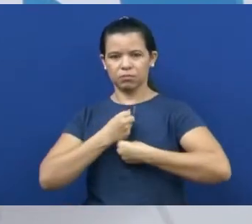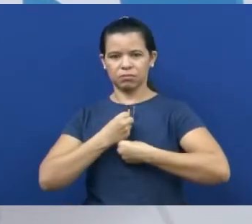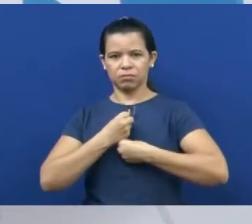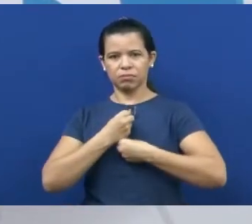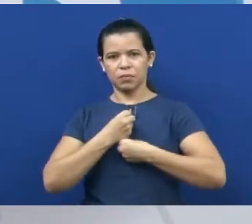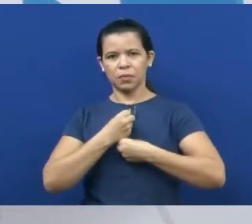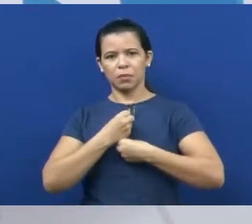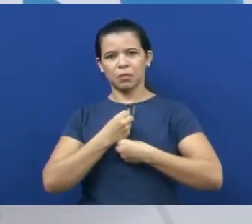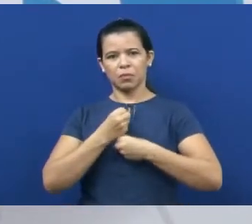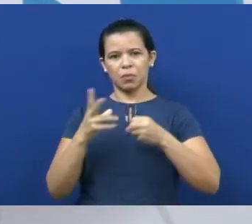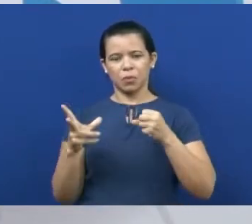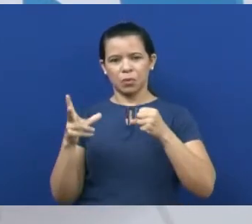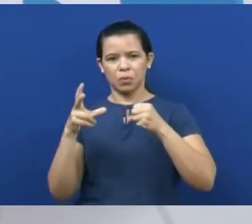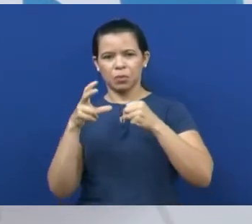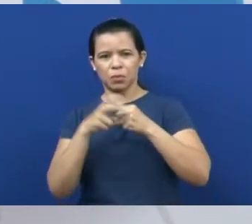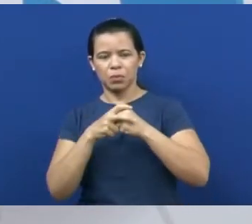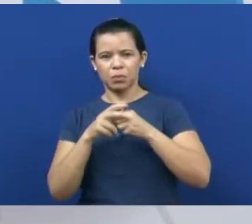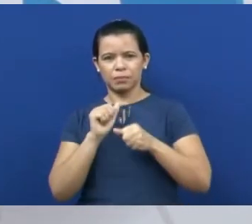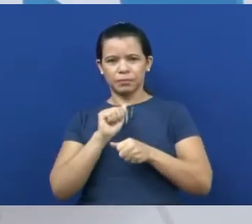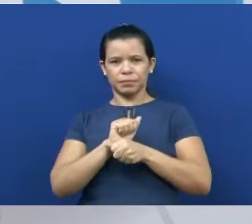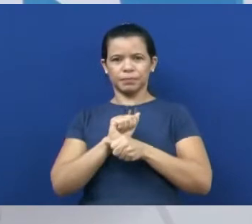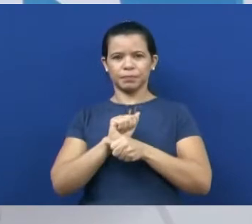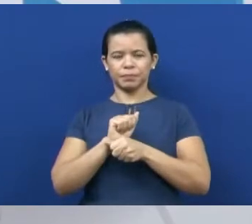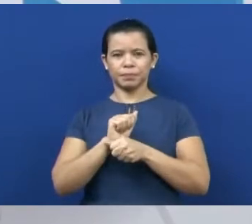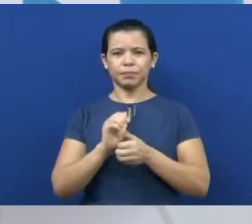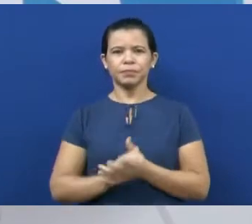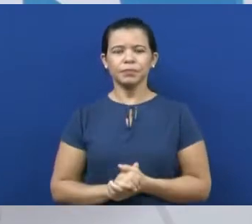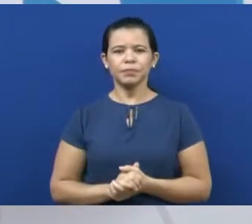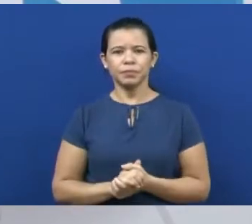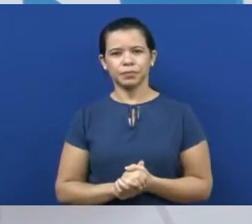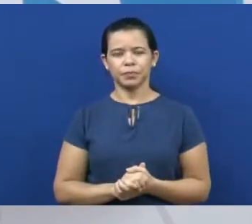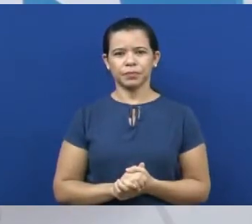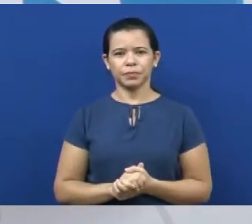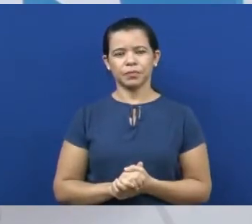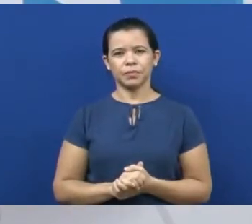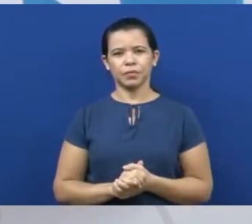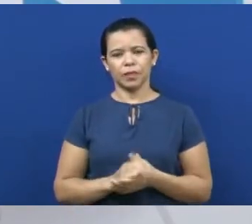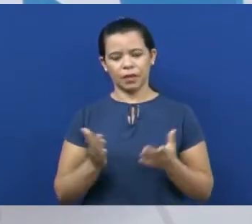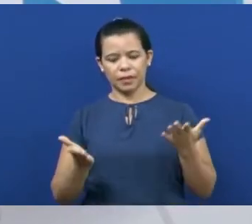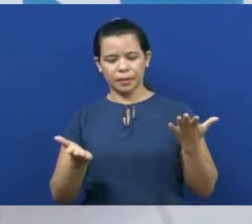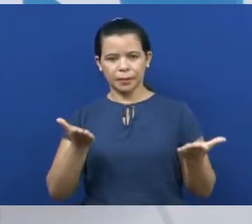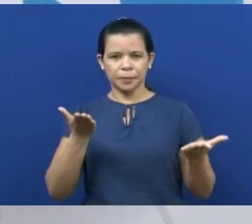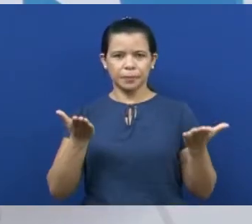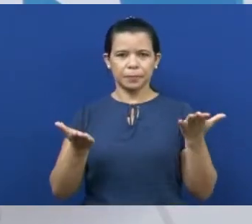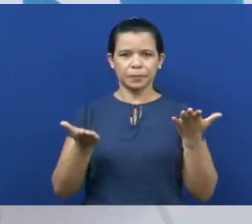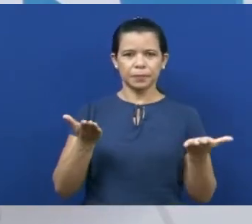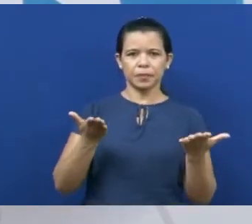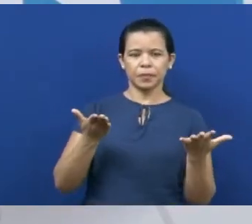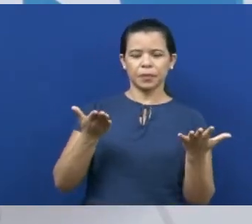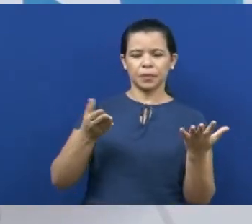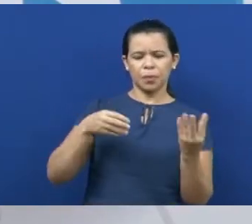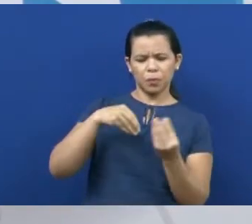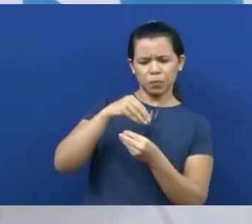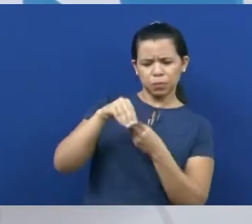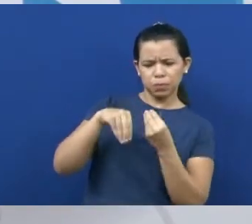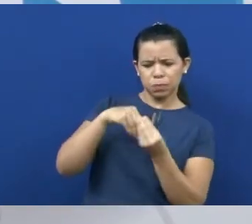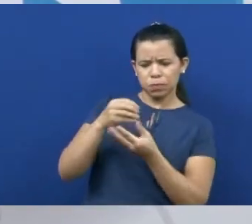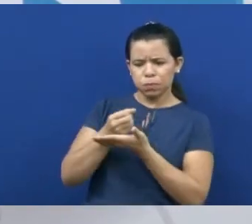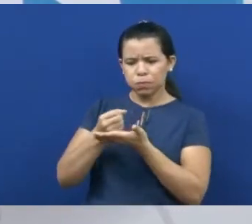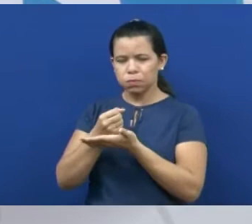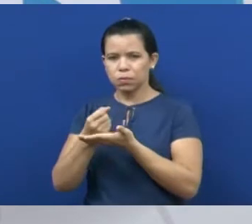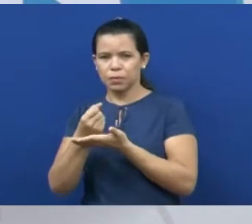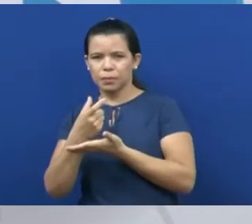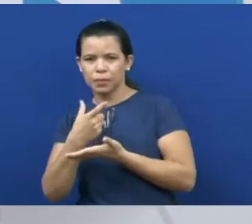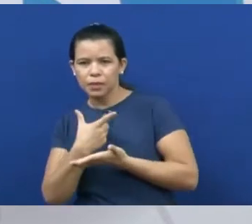seja, é capaz de controlar o dano. Essa relação existente entre a concentração de um fármaco no